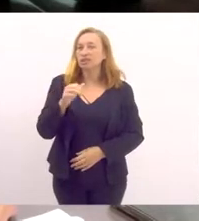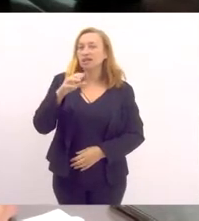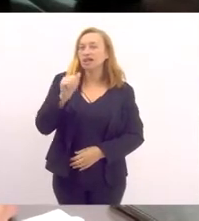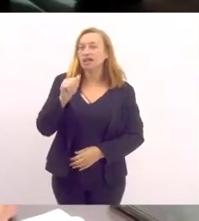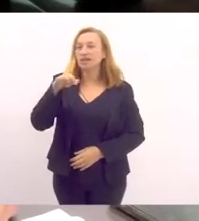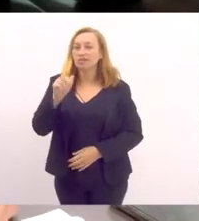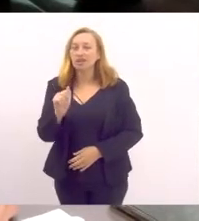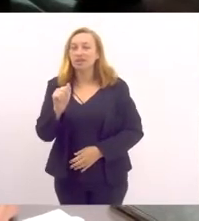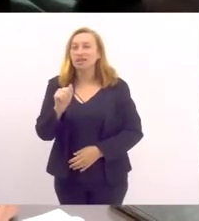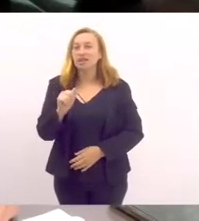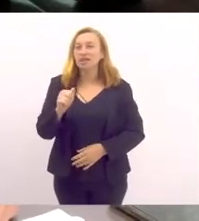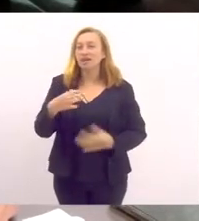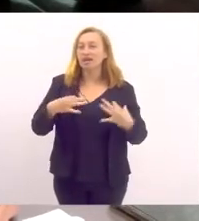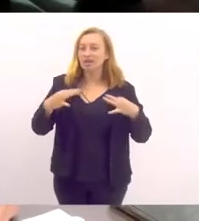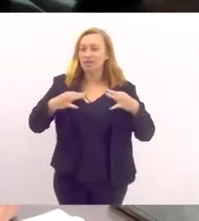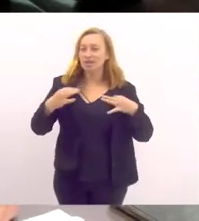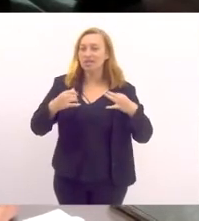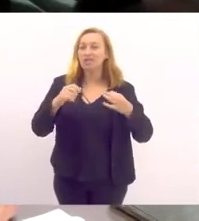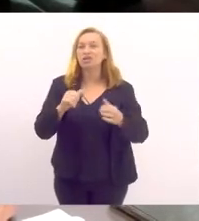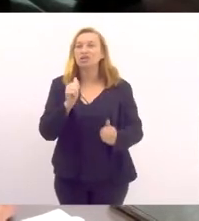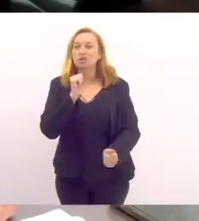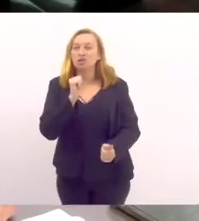camisa do Flamengo, e ontem,